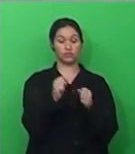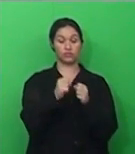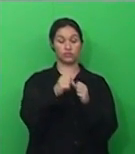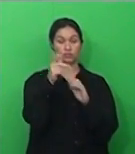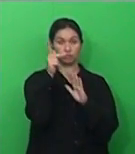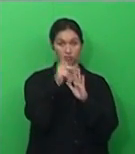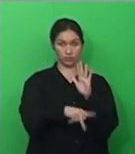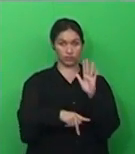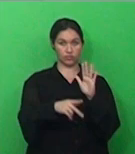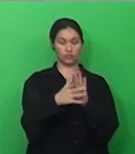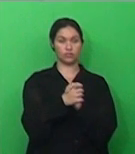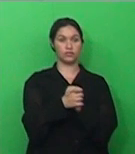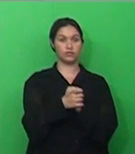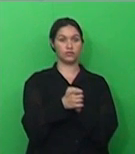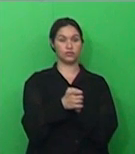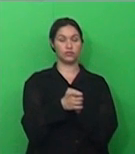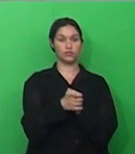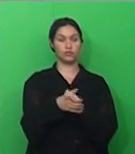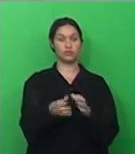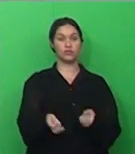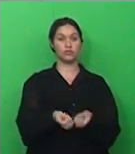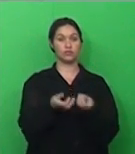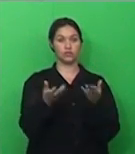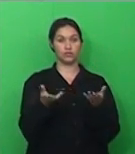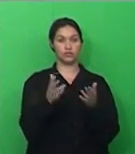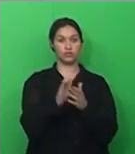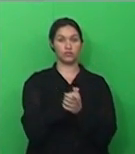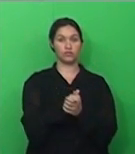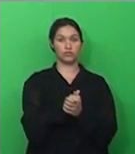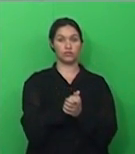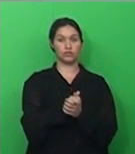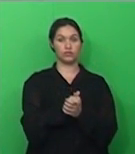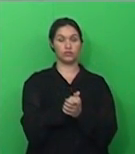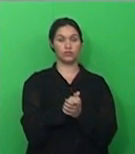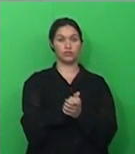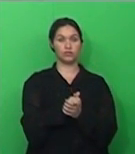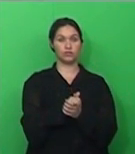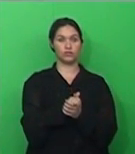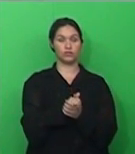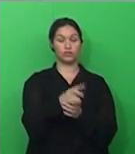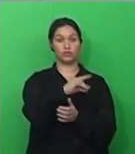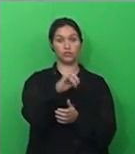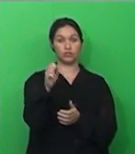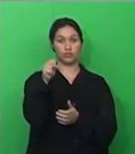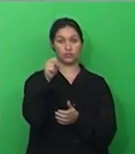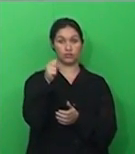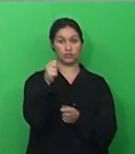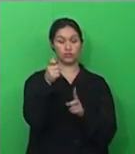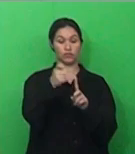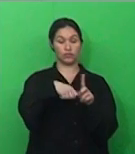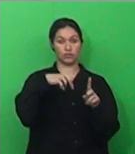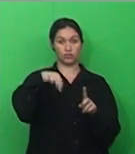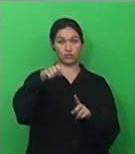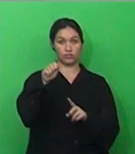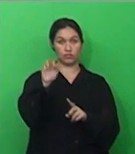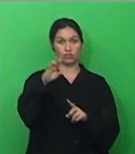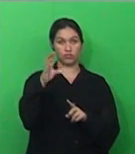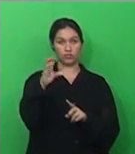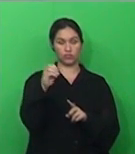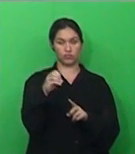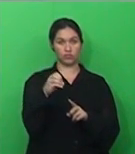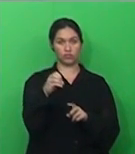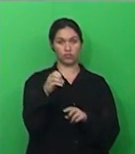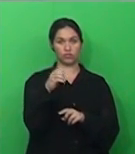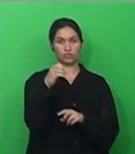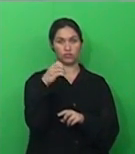então. Ficando desde já aprazada a audiência na 5ª Promotoria para o próximo 8 de março de 2018, 14 horas. Todas